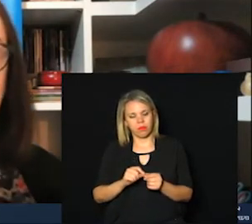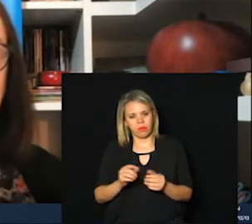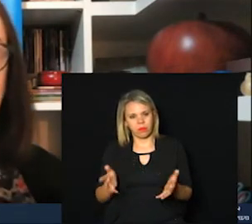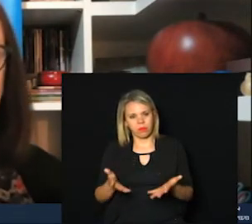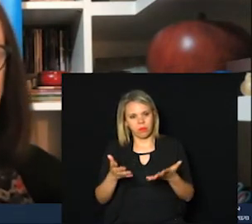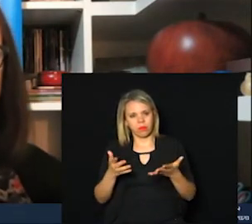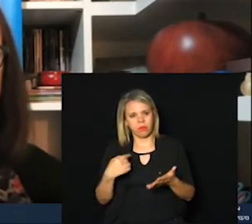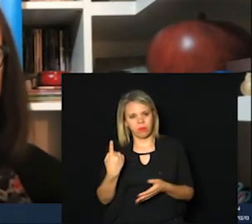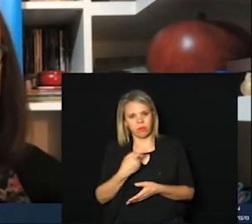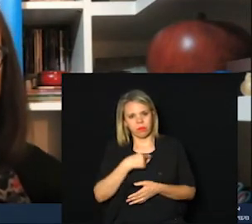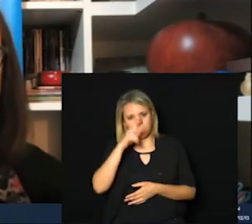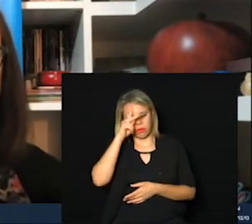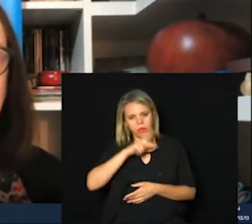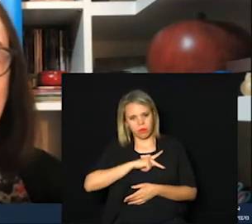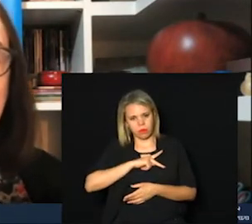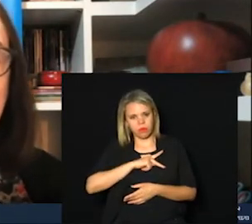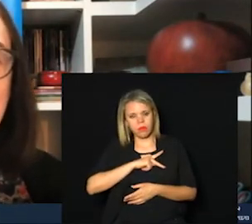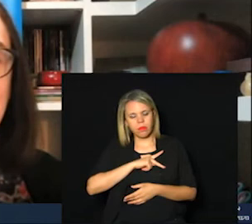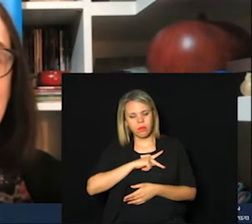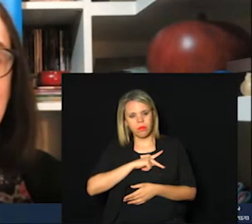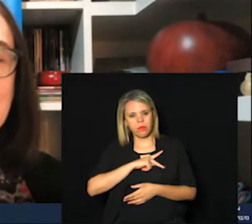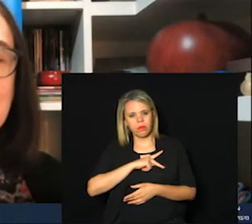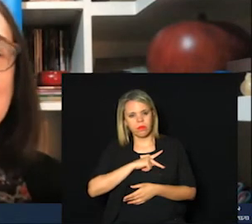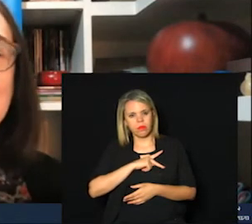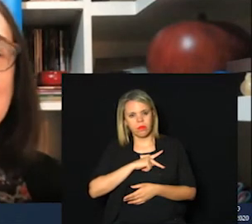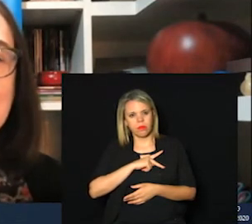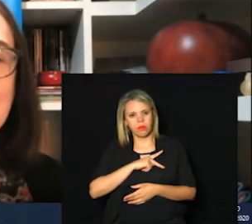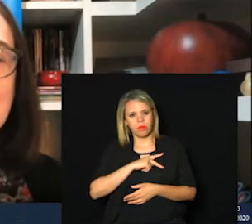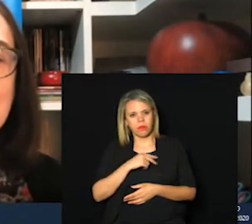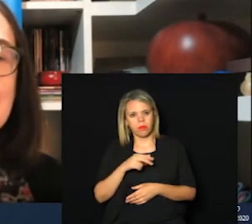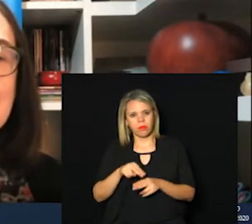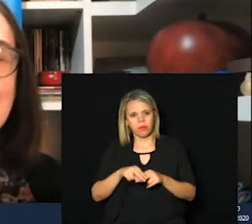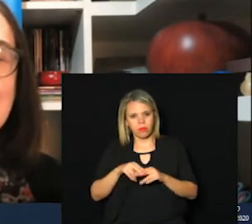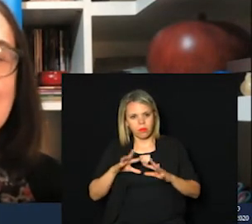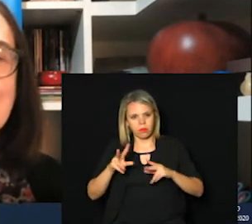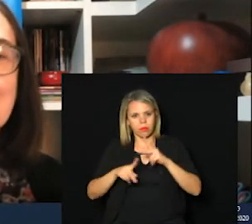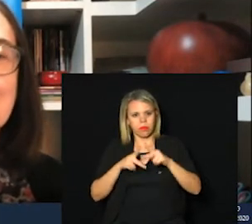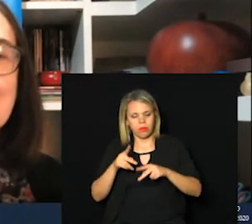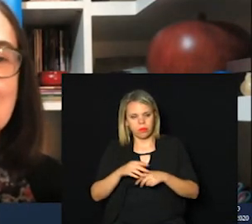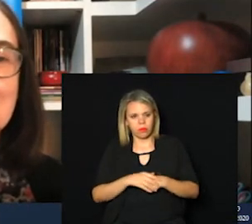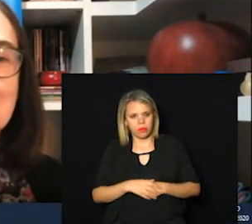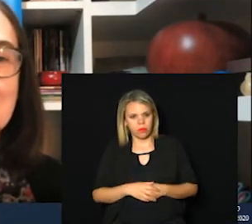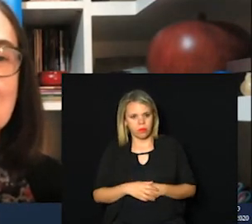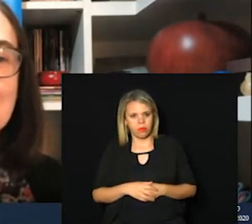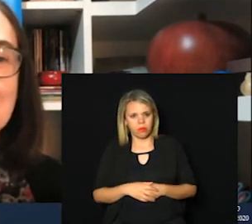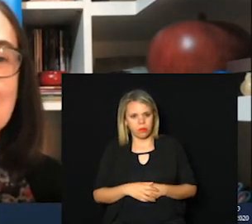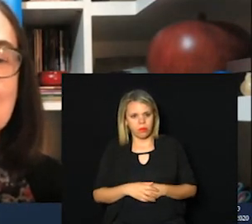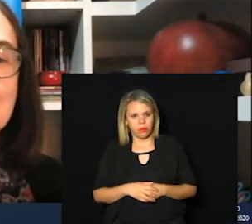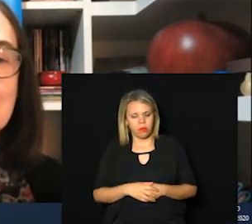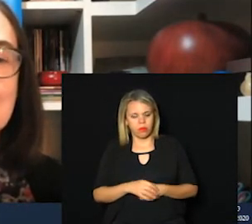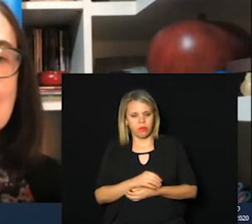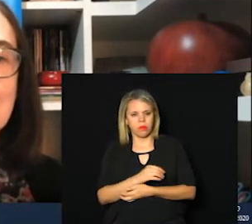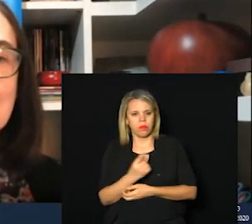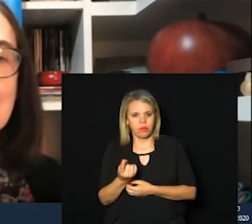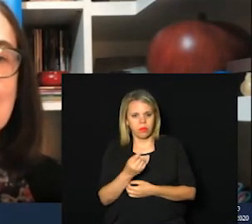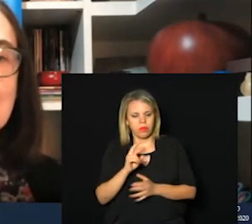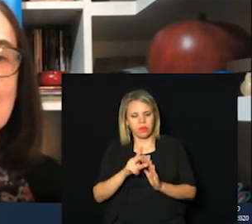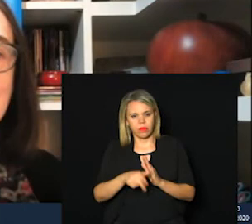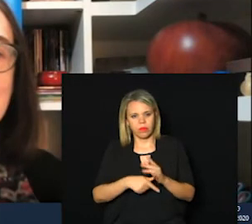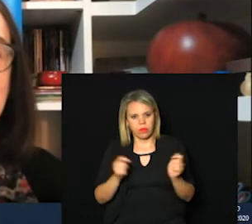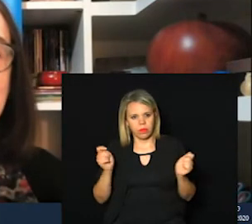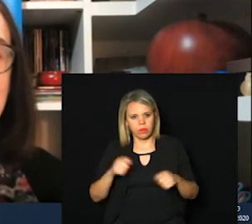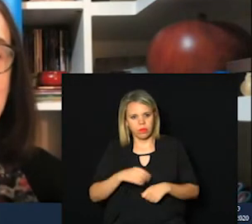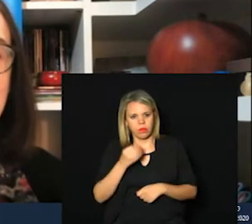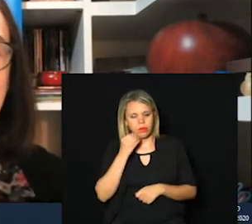em nós, para nós, por nós e para todos. Que o chão de infinitas possibilidades do